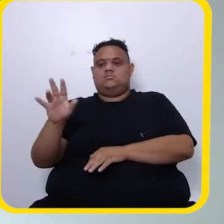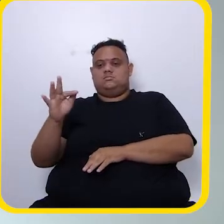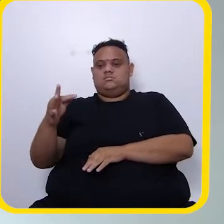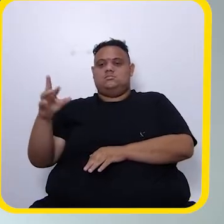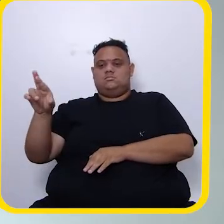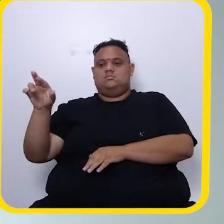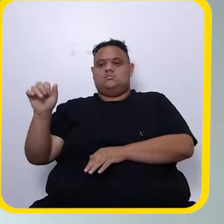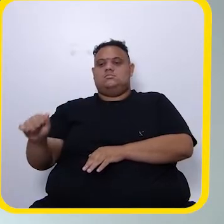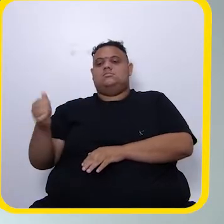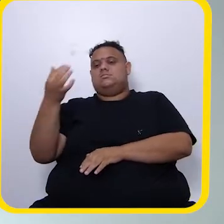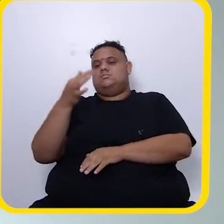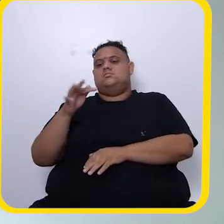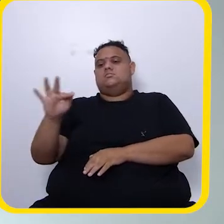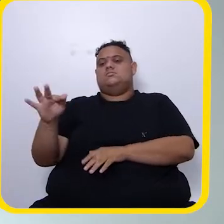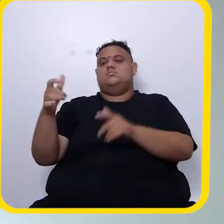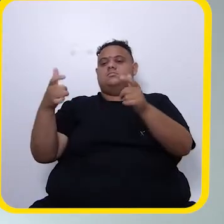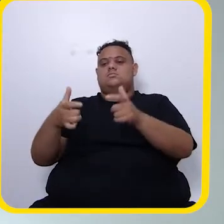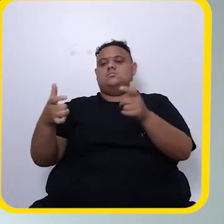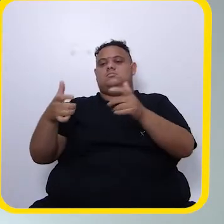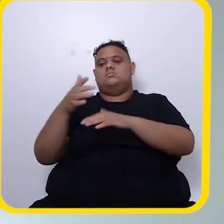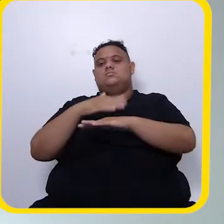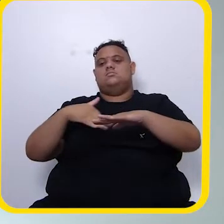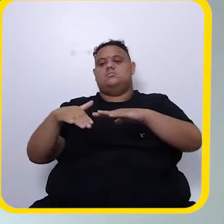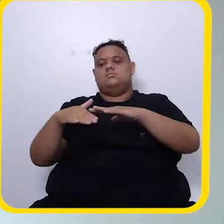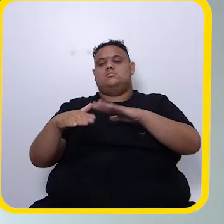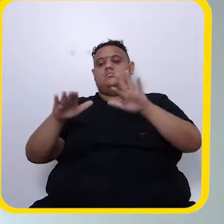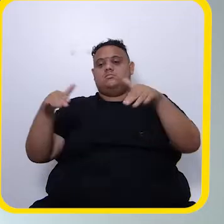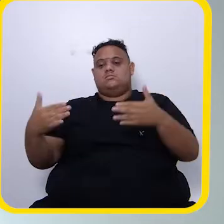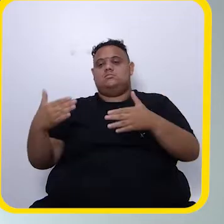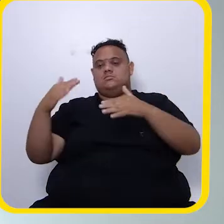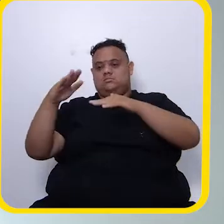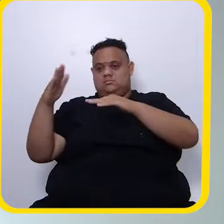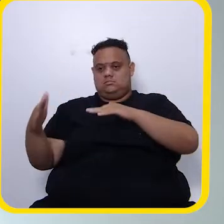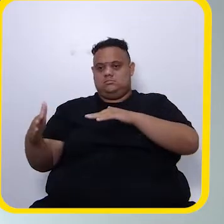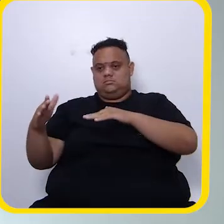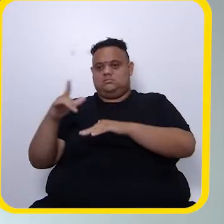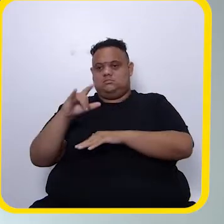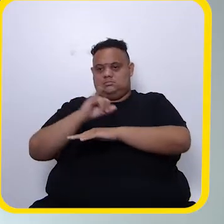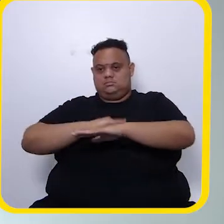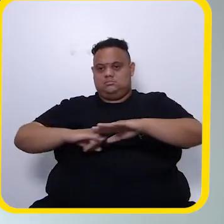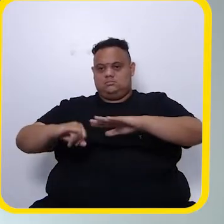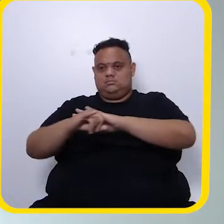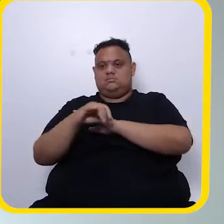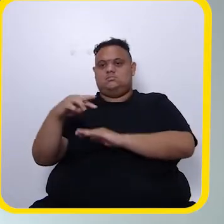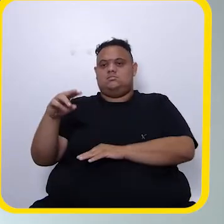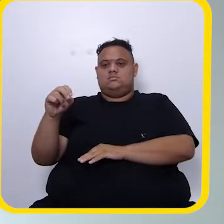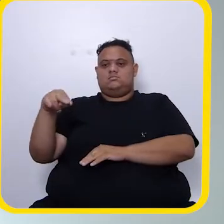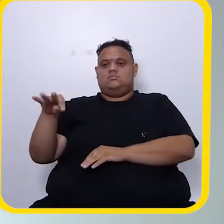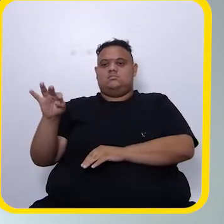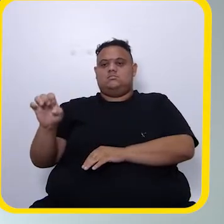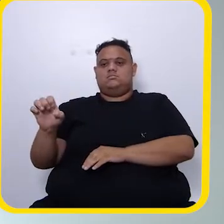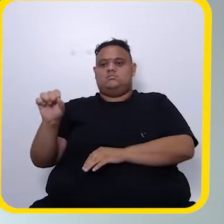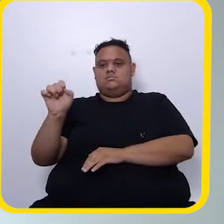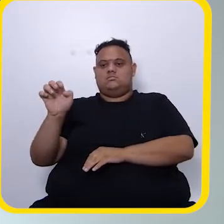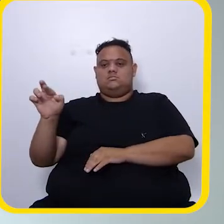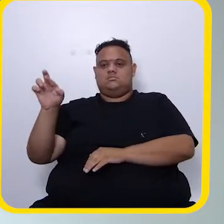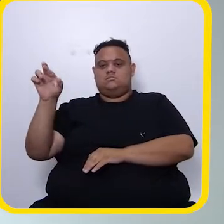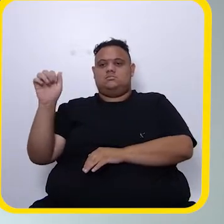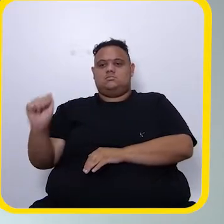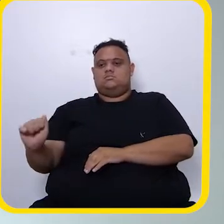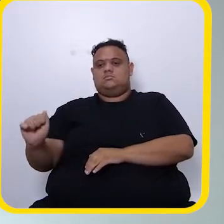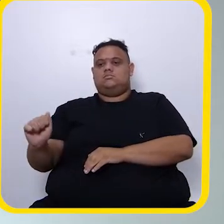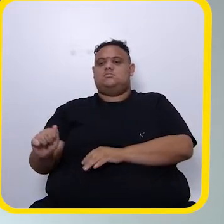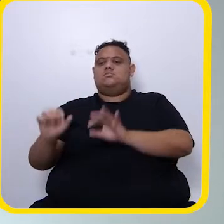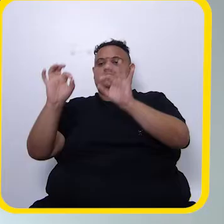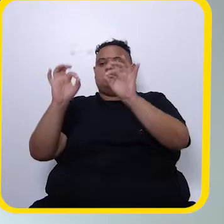o FRA de França logo embaixo. Ao lado de Dominica tem a ilha de Montserrat, que tem ali ao